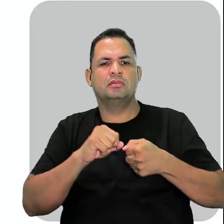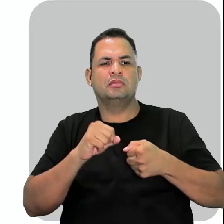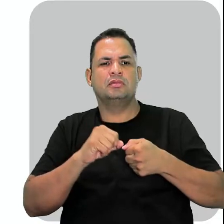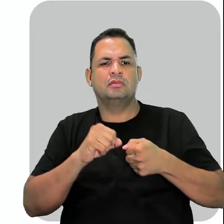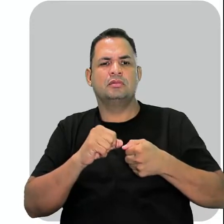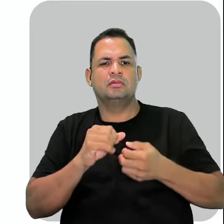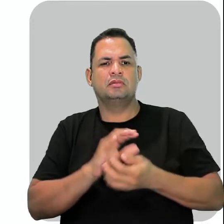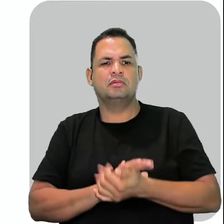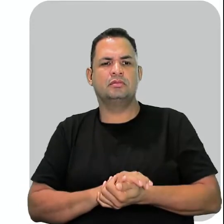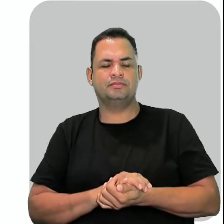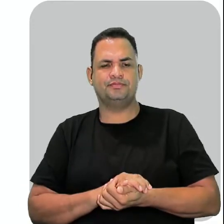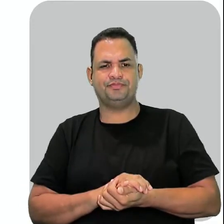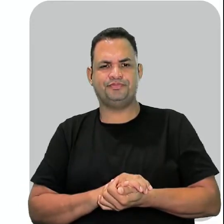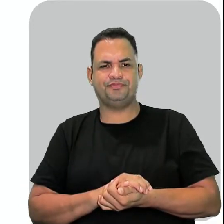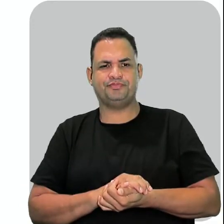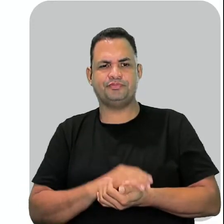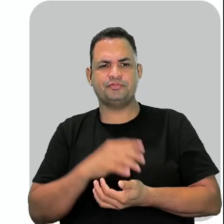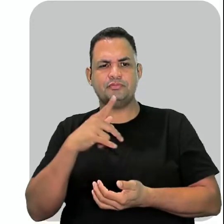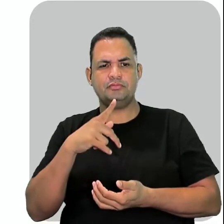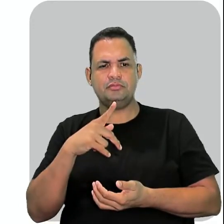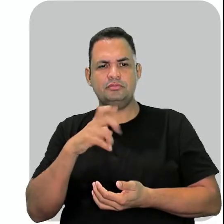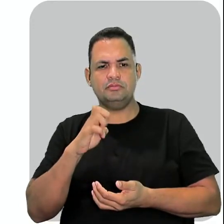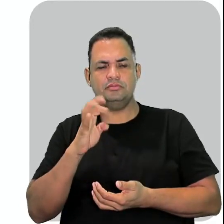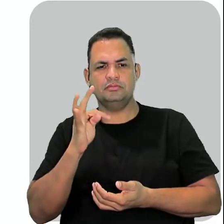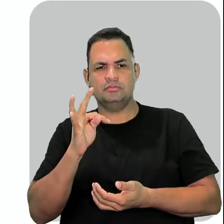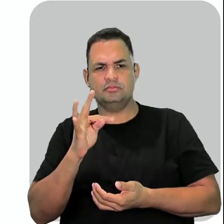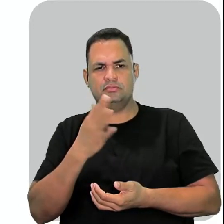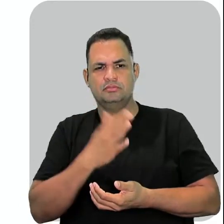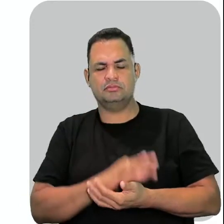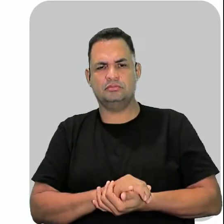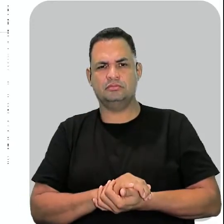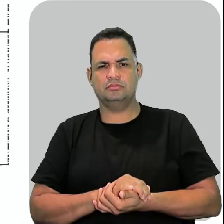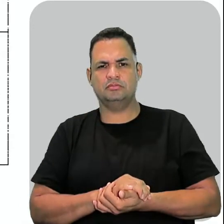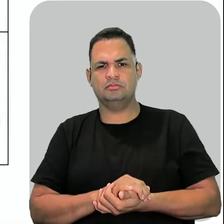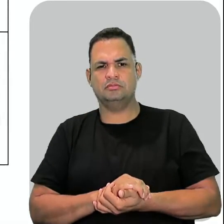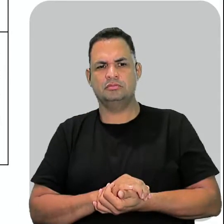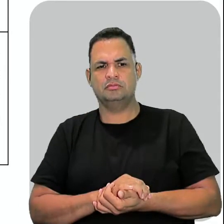o polietileno tereftalado.